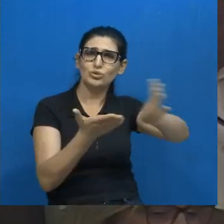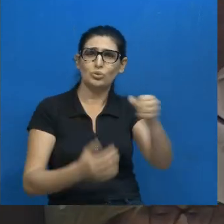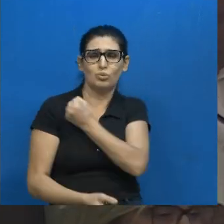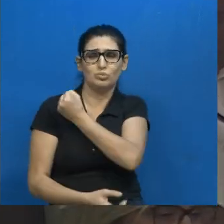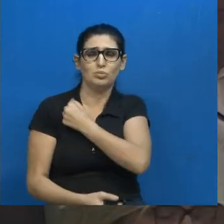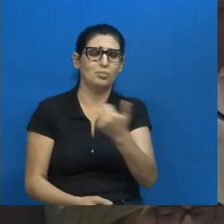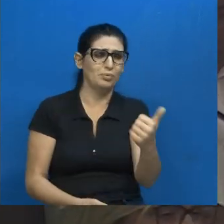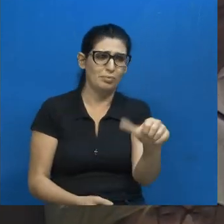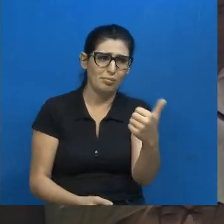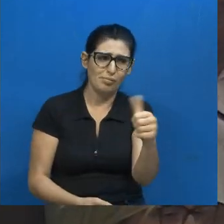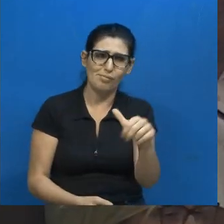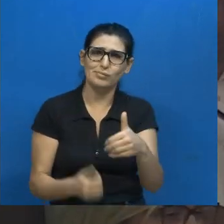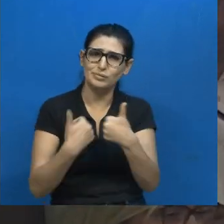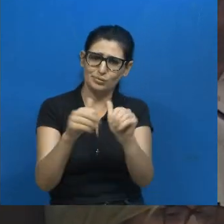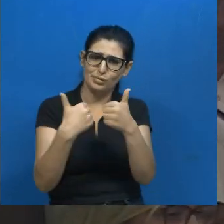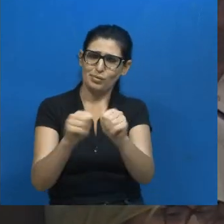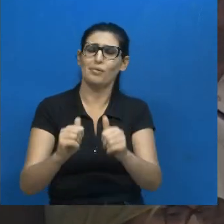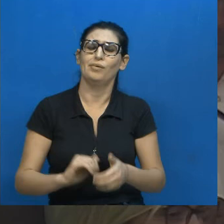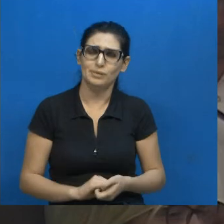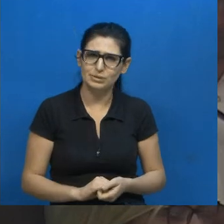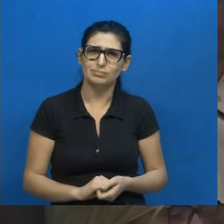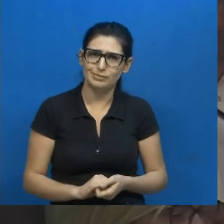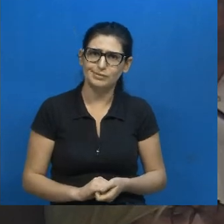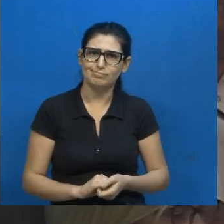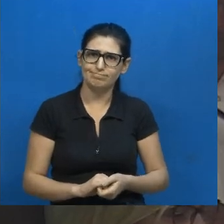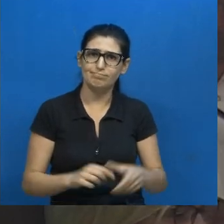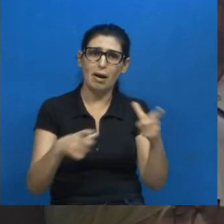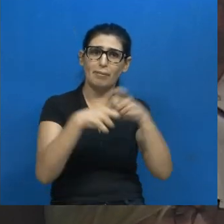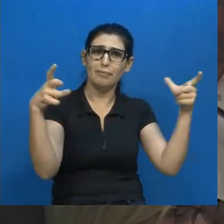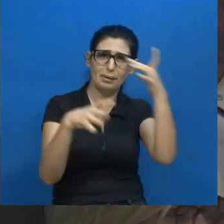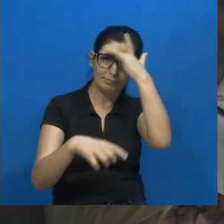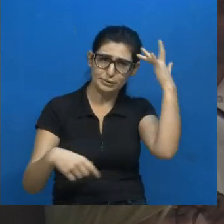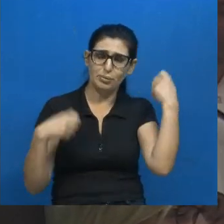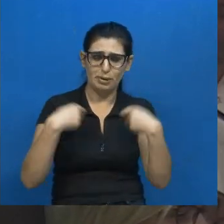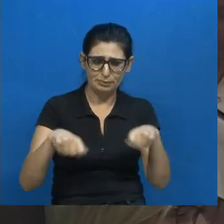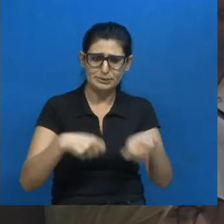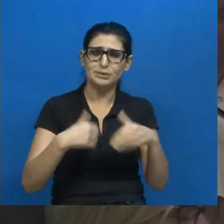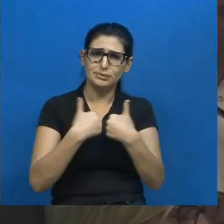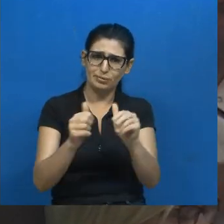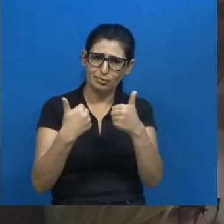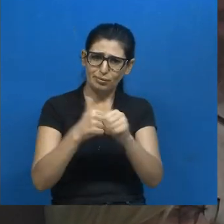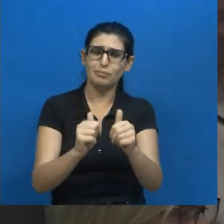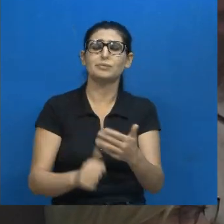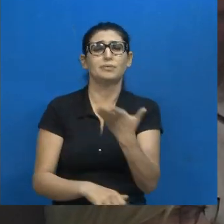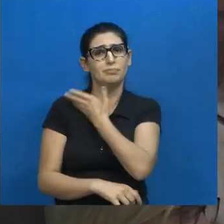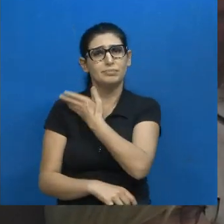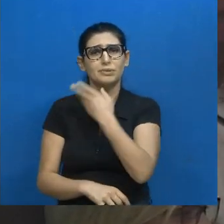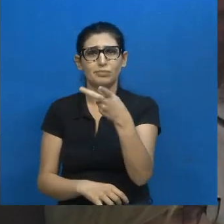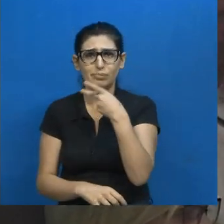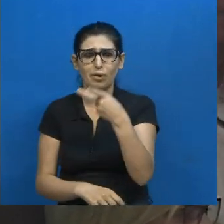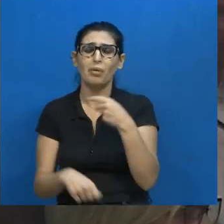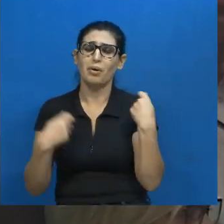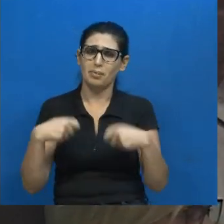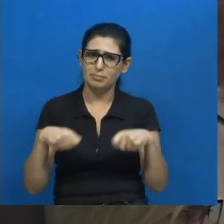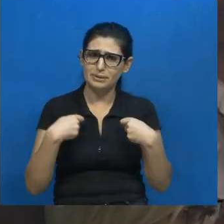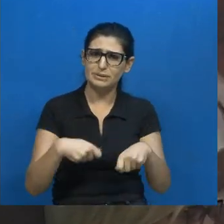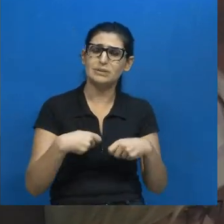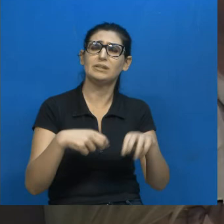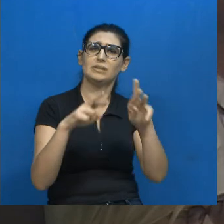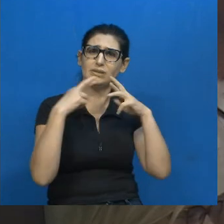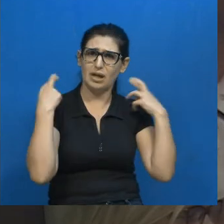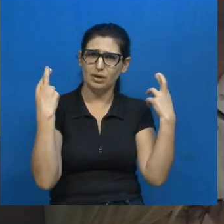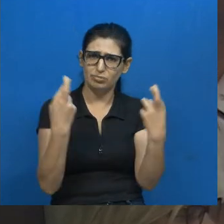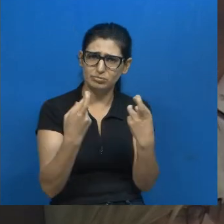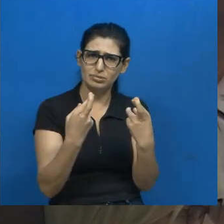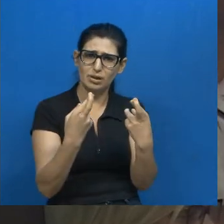lá. Como todos aqui, que a maioria precisa de ônibus, reforçando o que o amigo falou, temos que fazer audiências regionais,